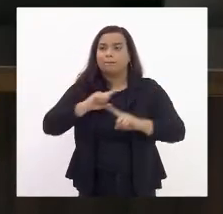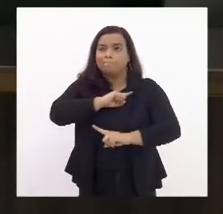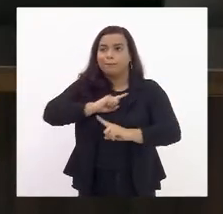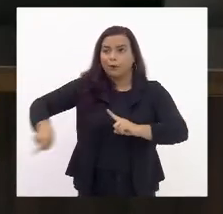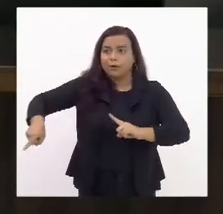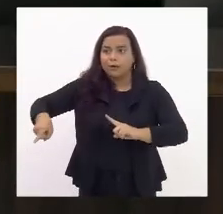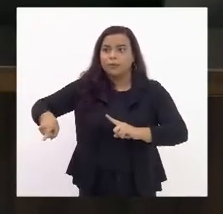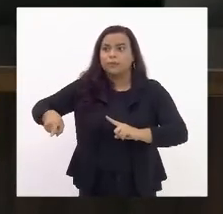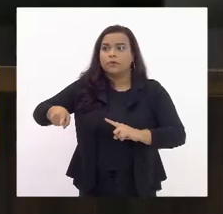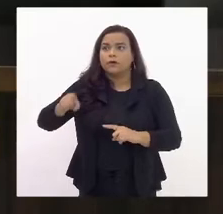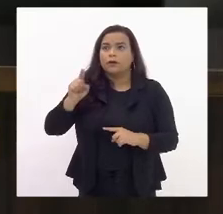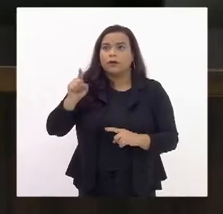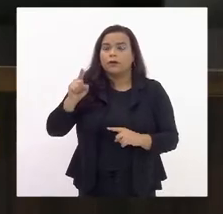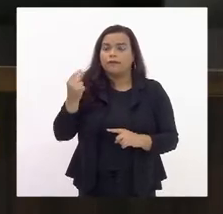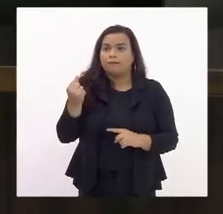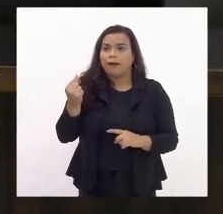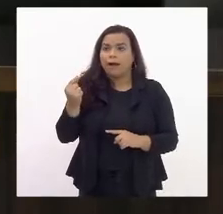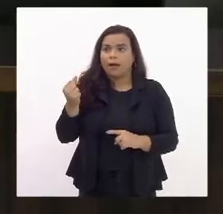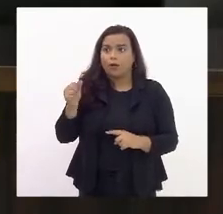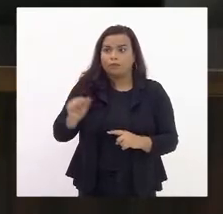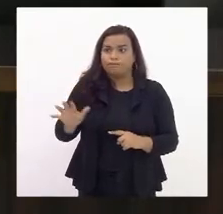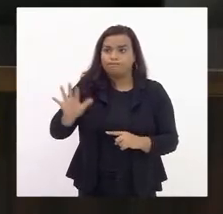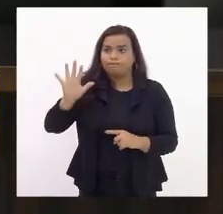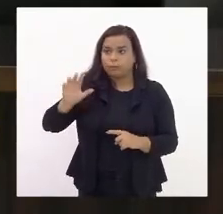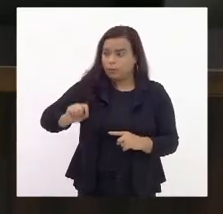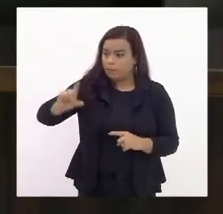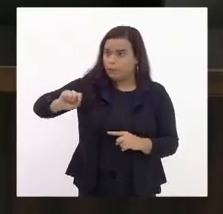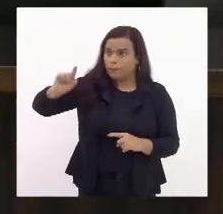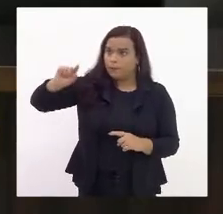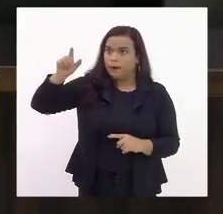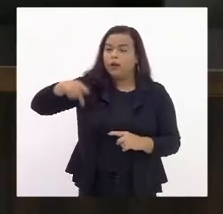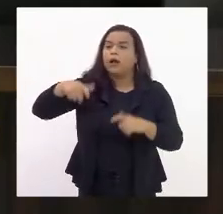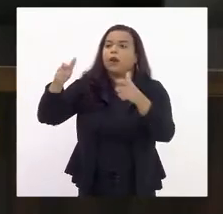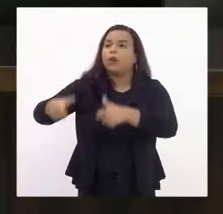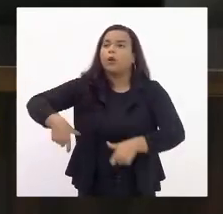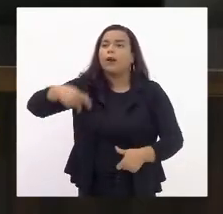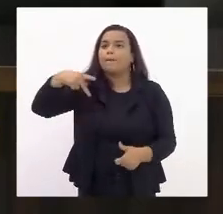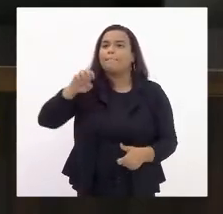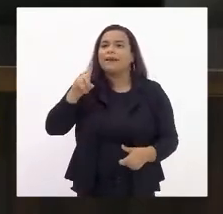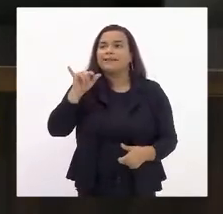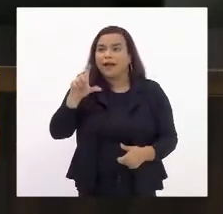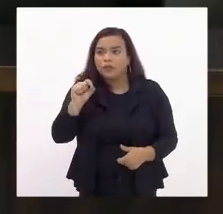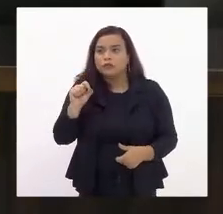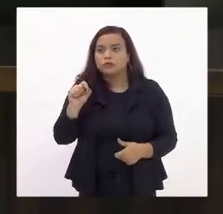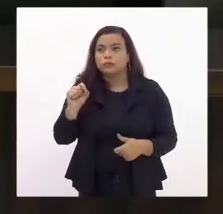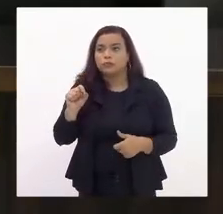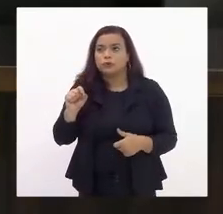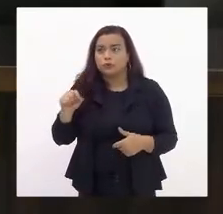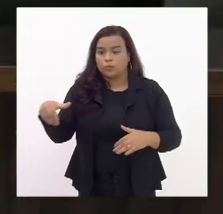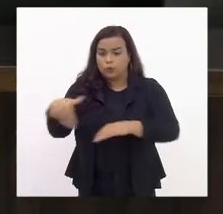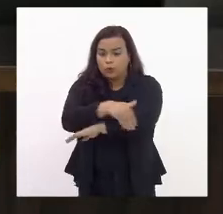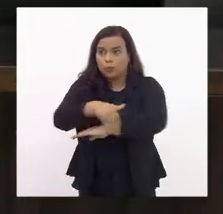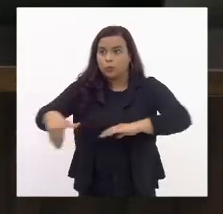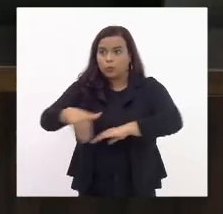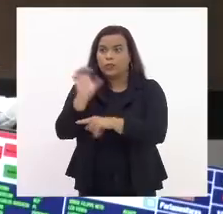de pedágio em rodovias estaduais. Deputada Tia Ju, Célia Jordão, Samuel Malafaia,